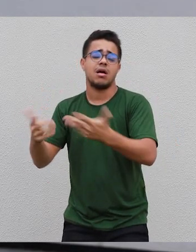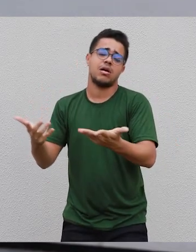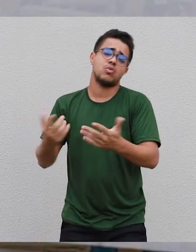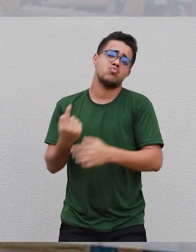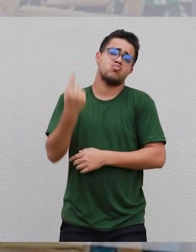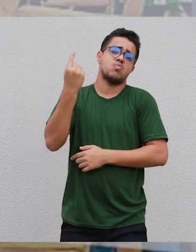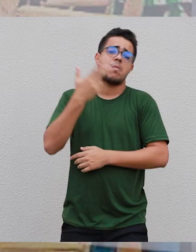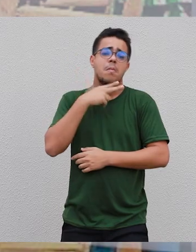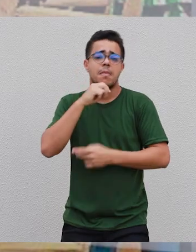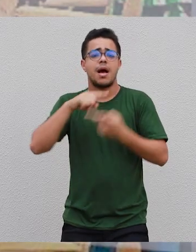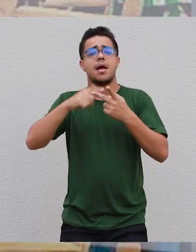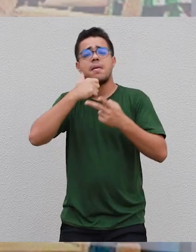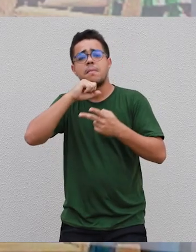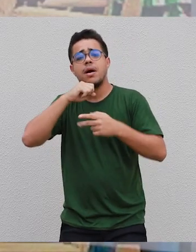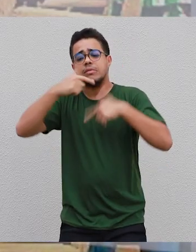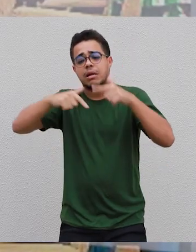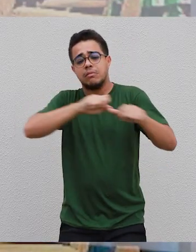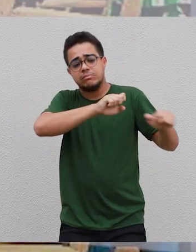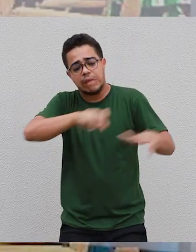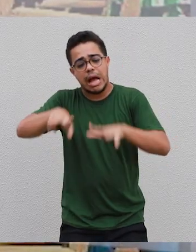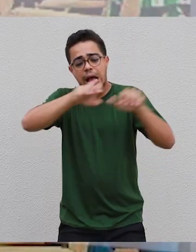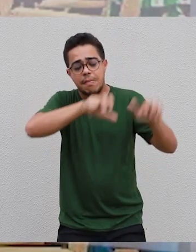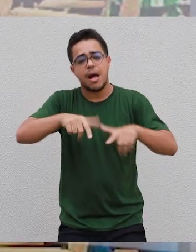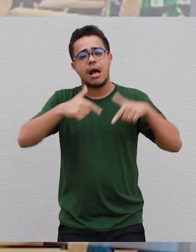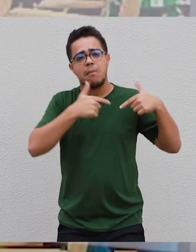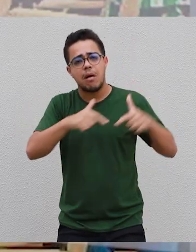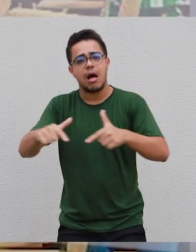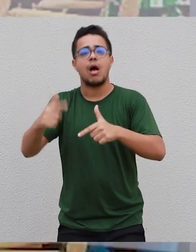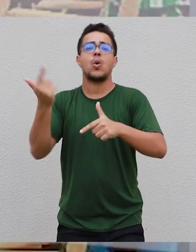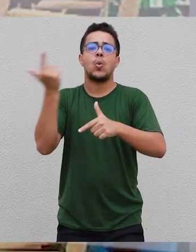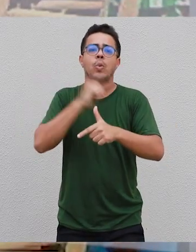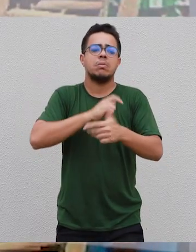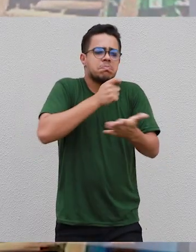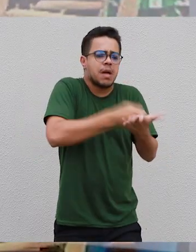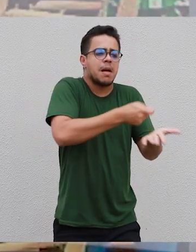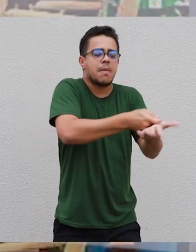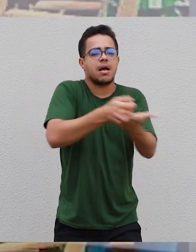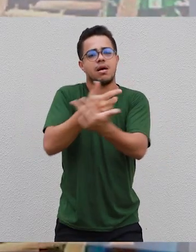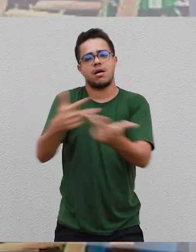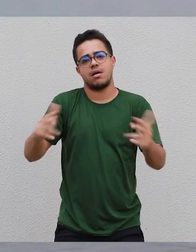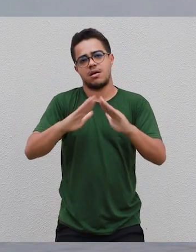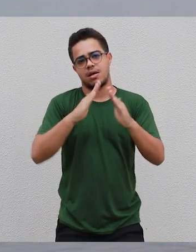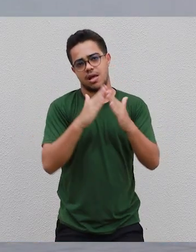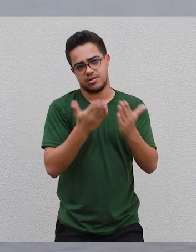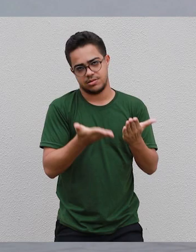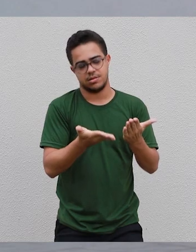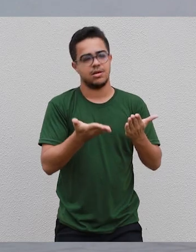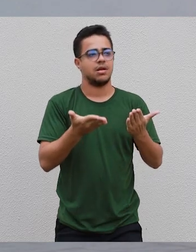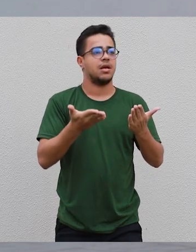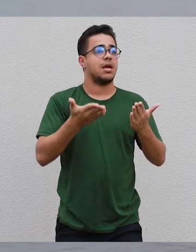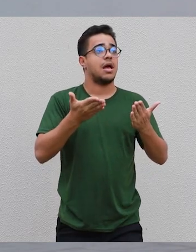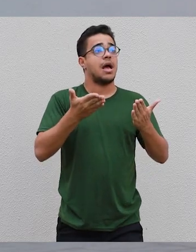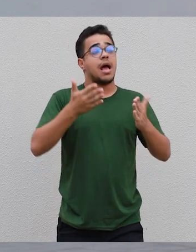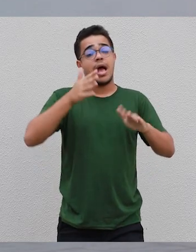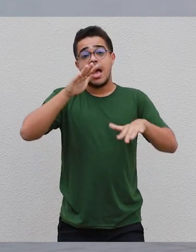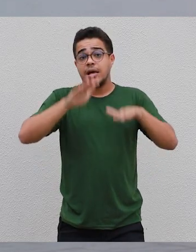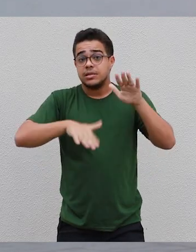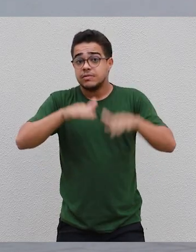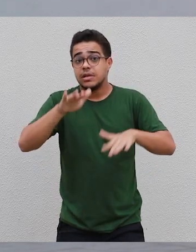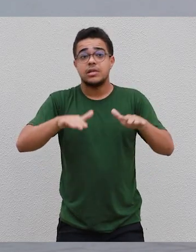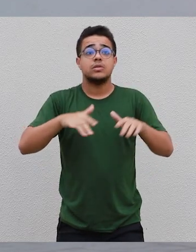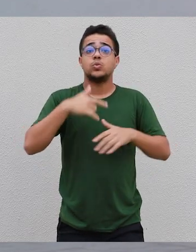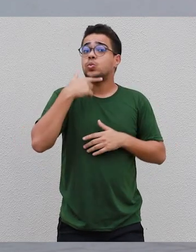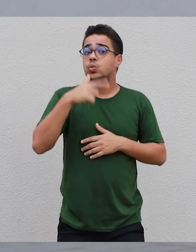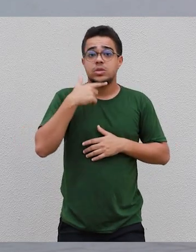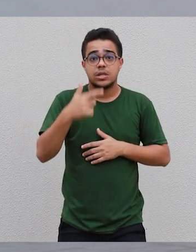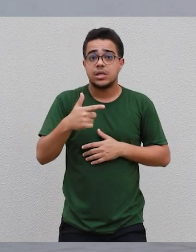somente meu pai e minha mãe trabalhando de domingo a domingo para manter as coisas de casa. E assim, nem sempre dava